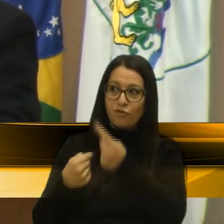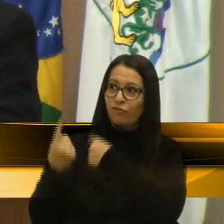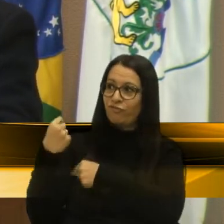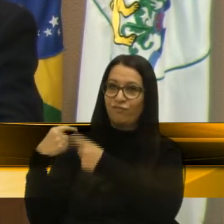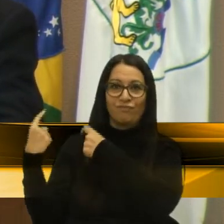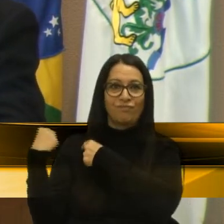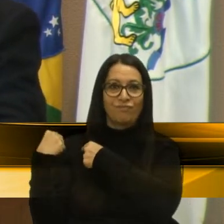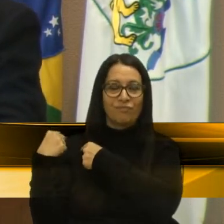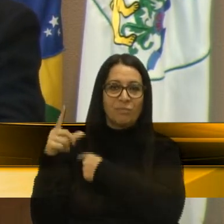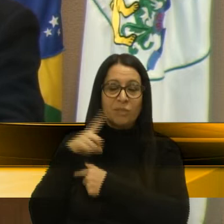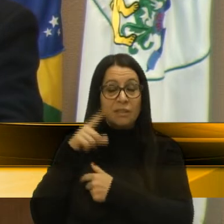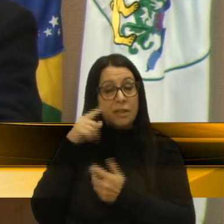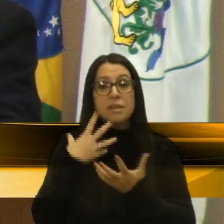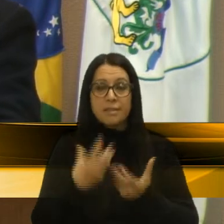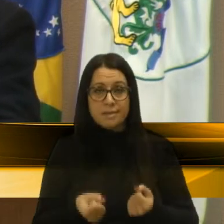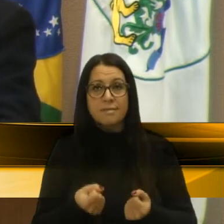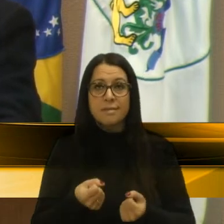devolveram